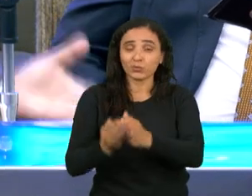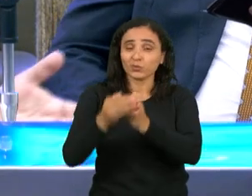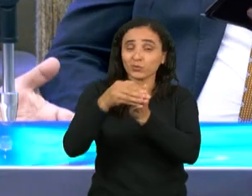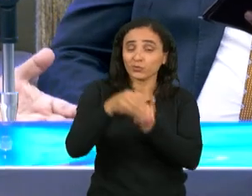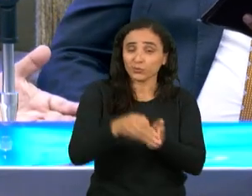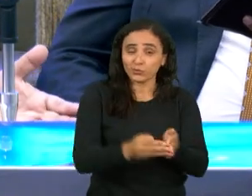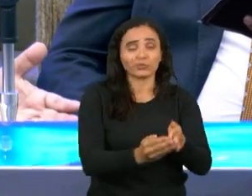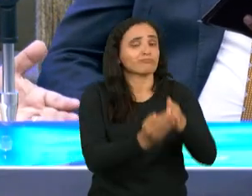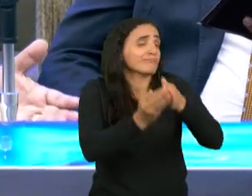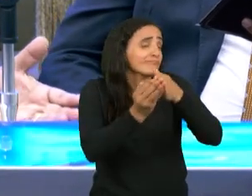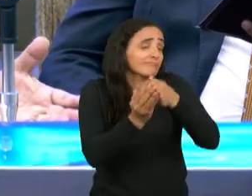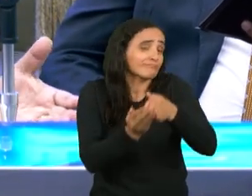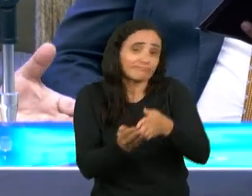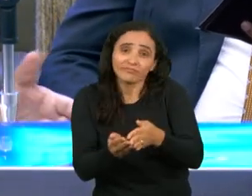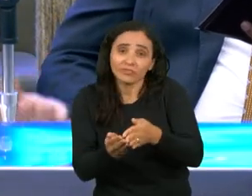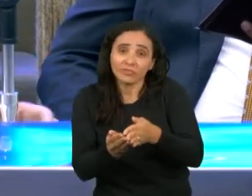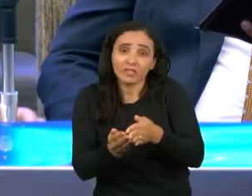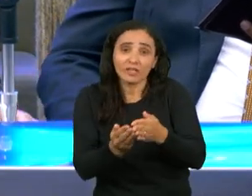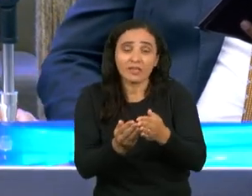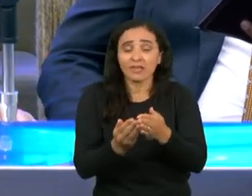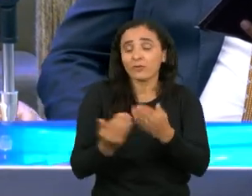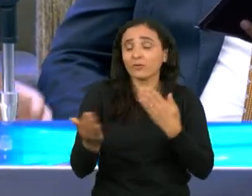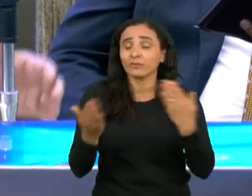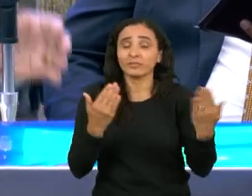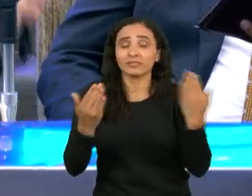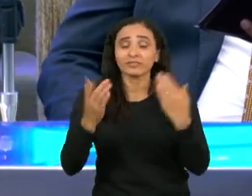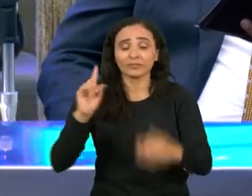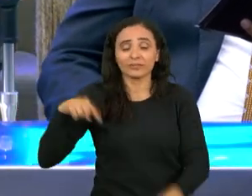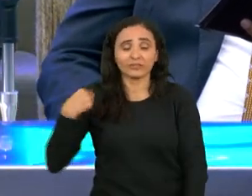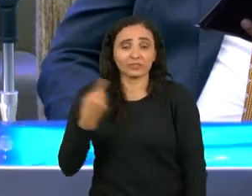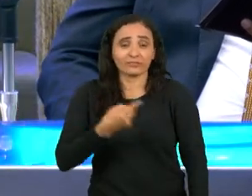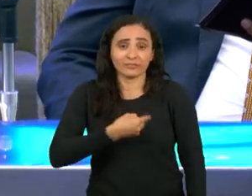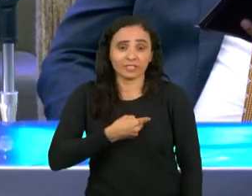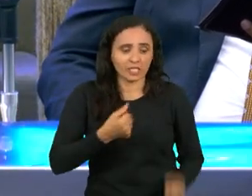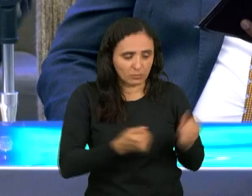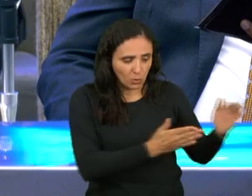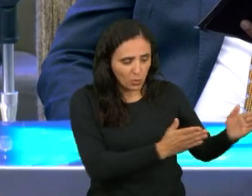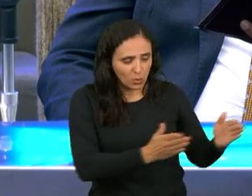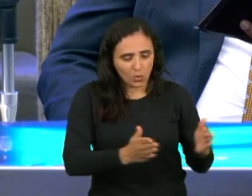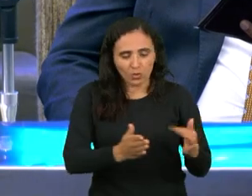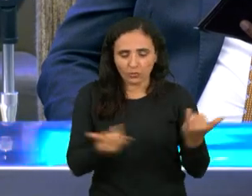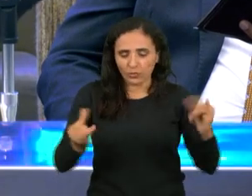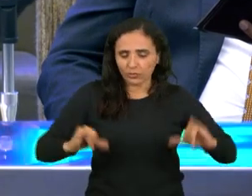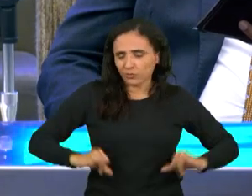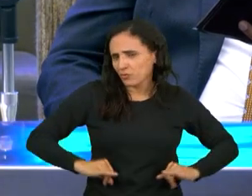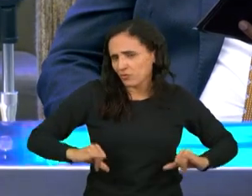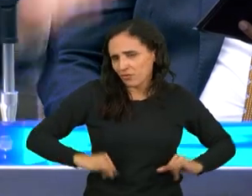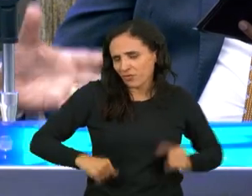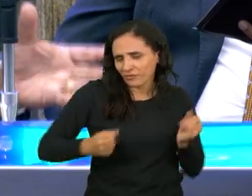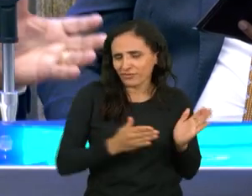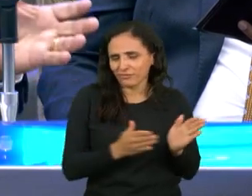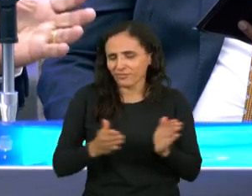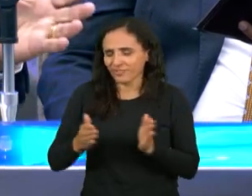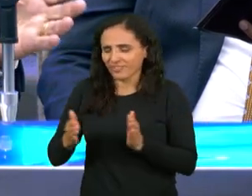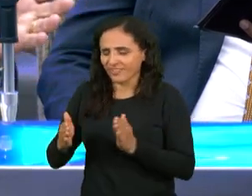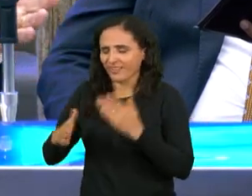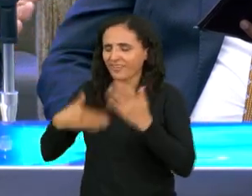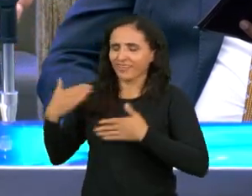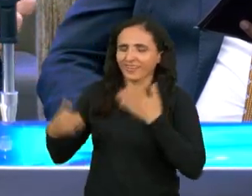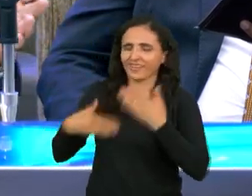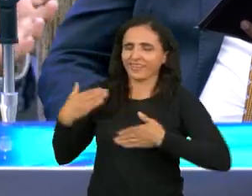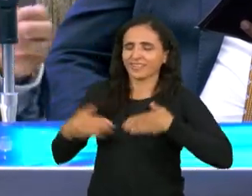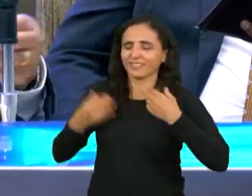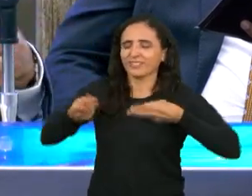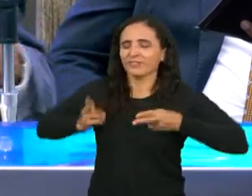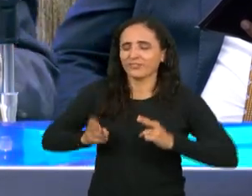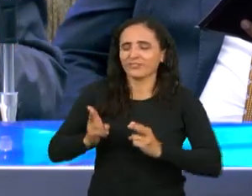dilúvio mas não entrava não é então o crente a igreja é assim a igreja vai navegando neste mundo né